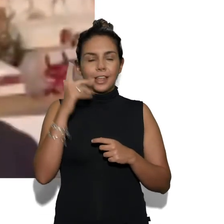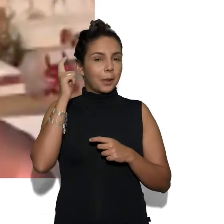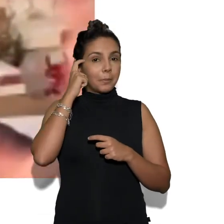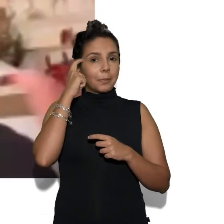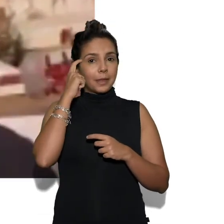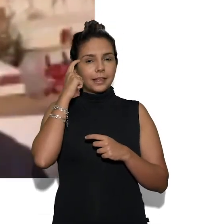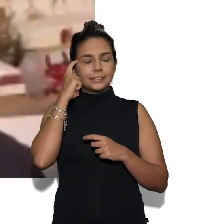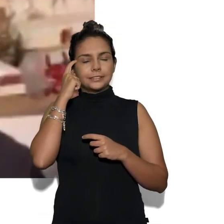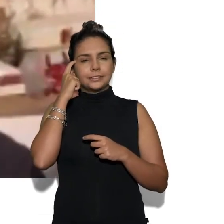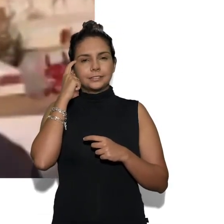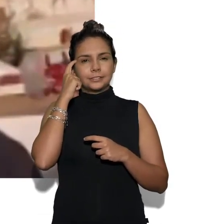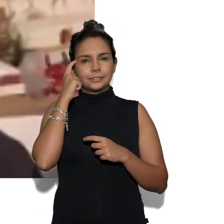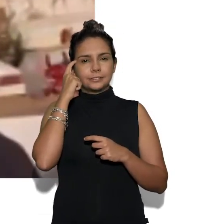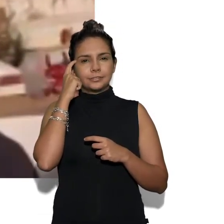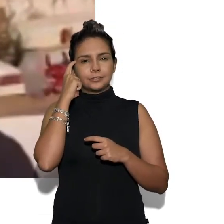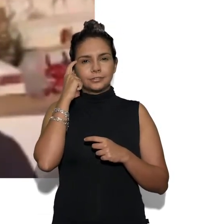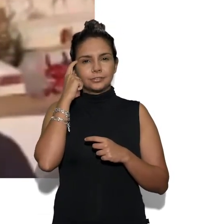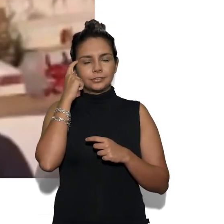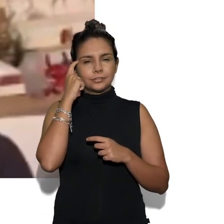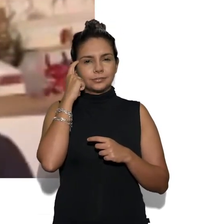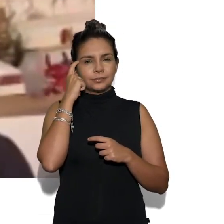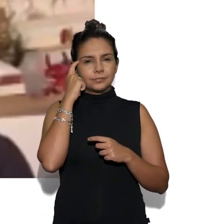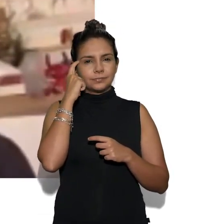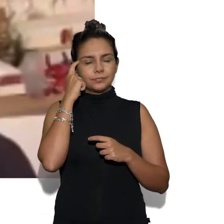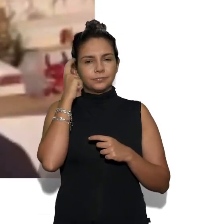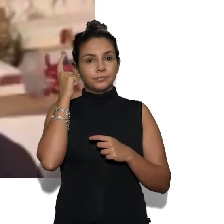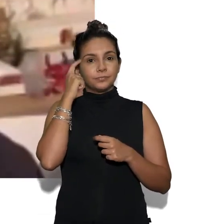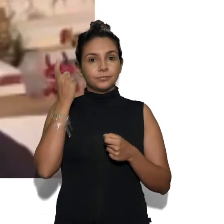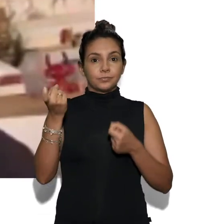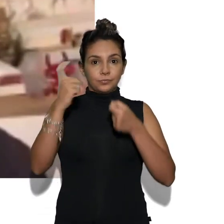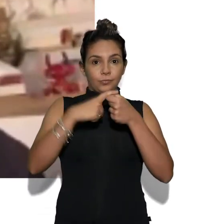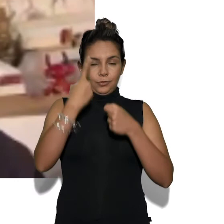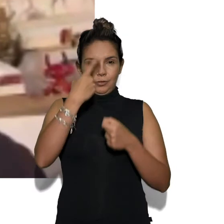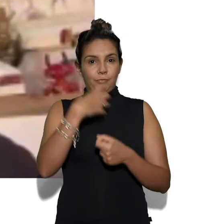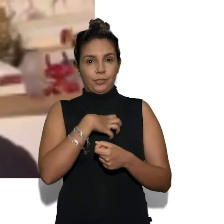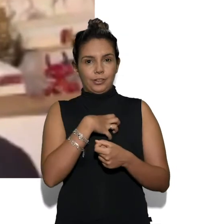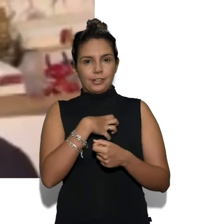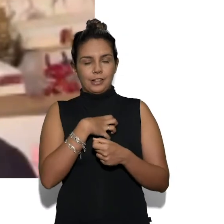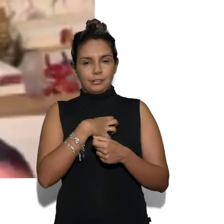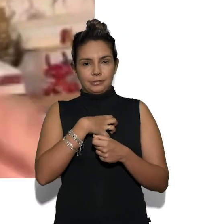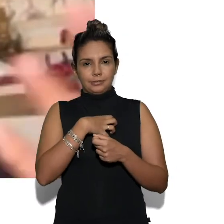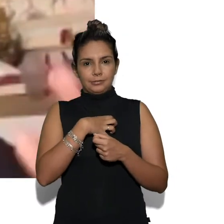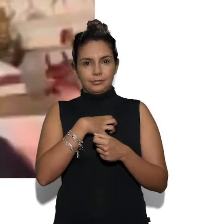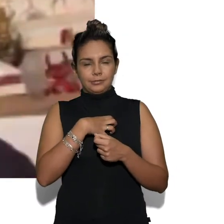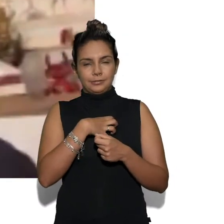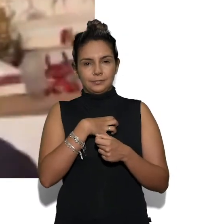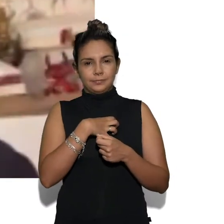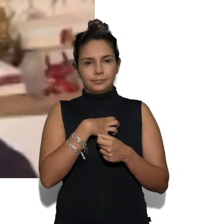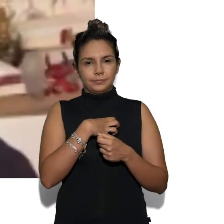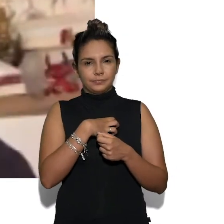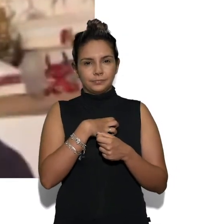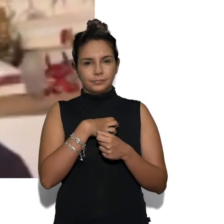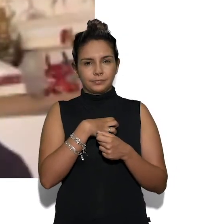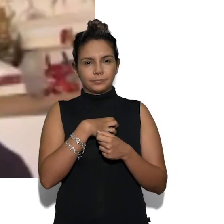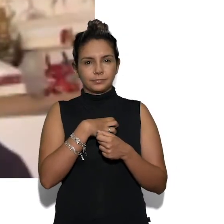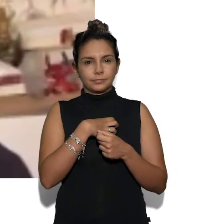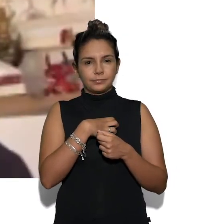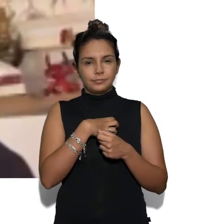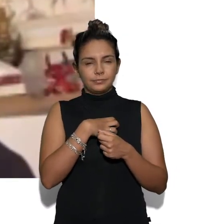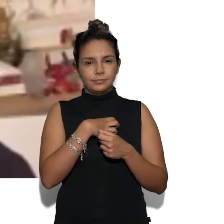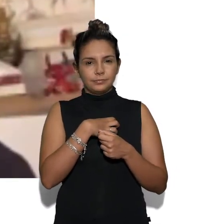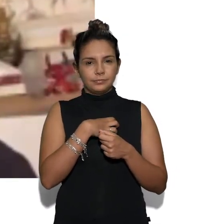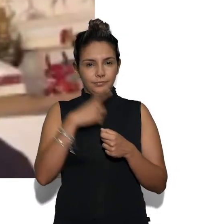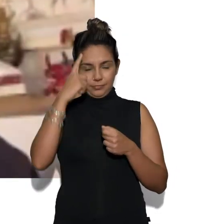Então parece que a cabeça se exterioriza, parece que uma certa máquina